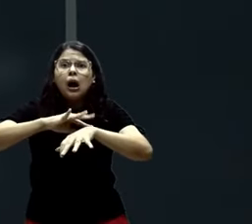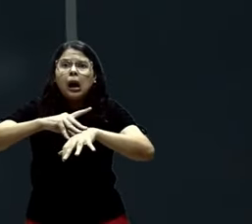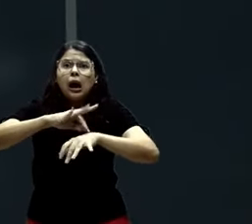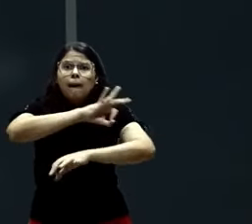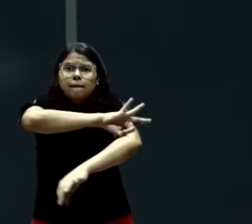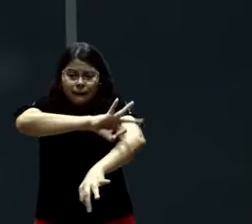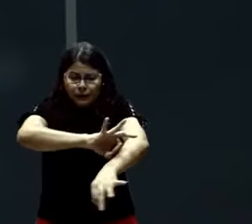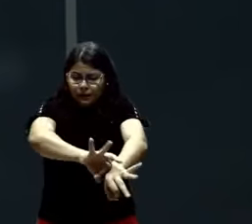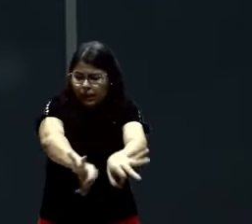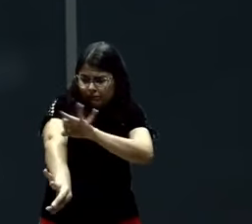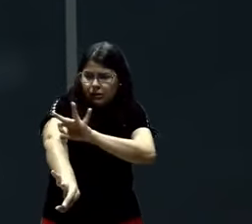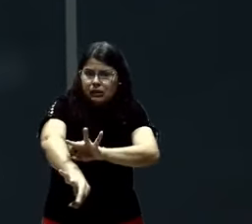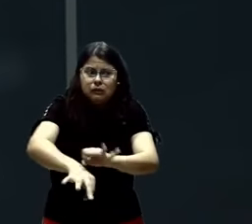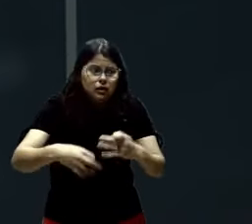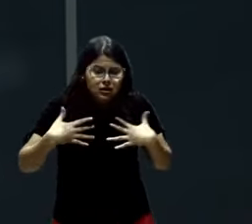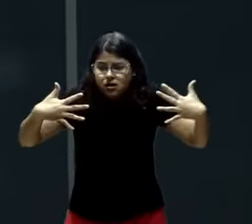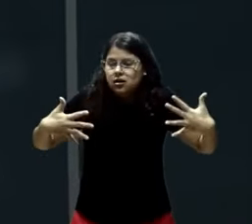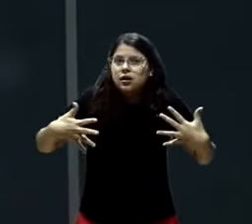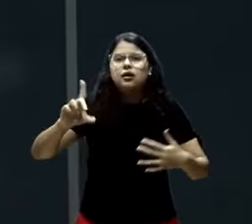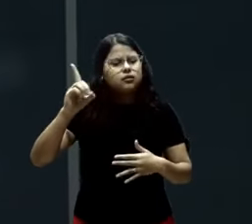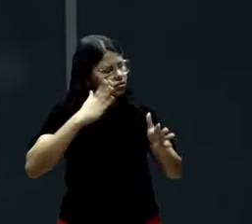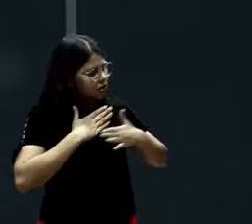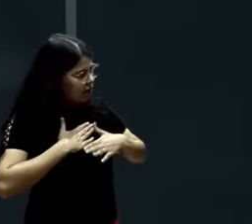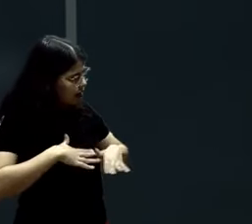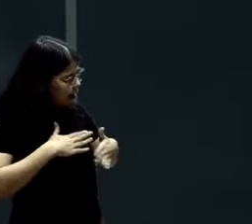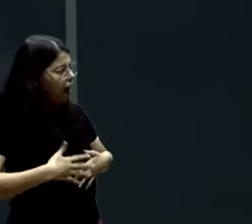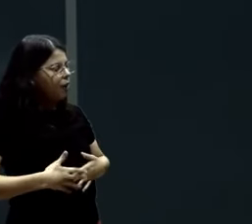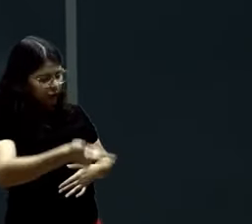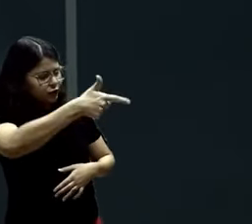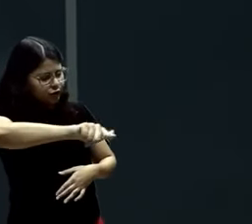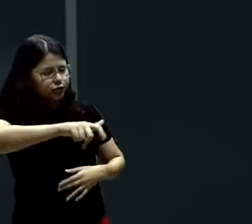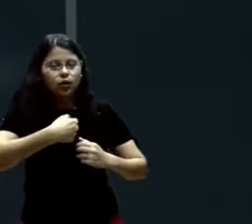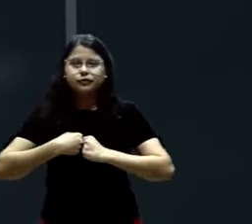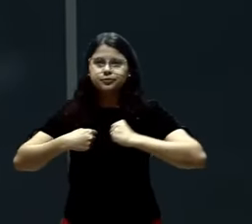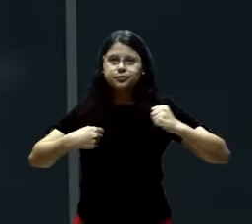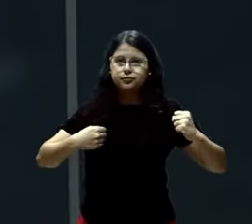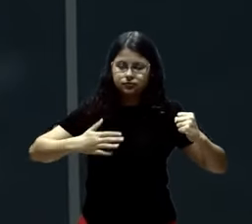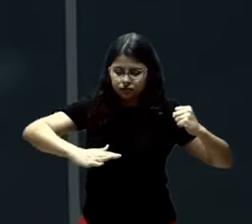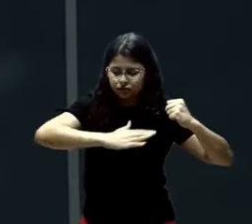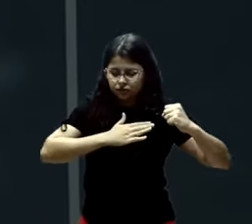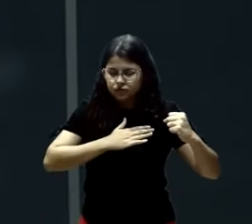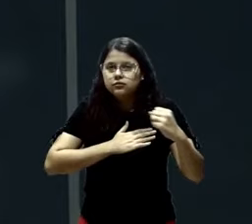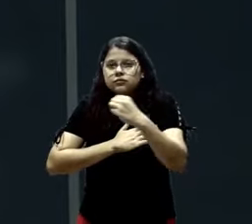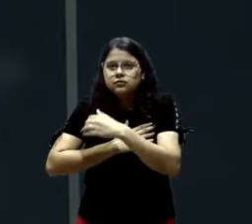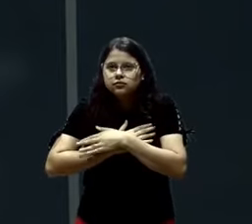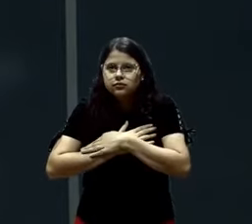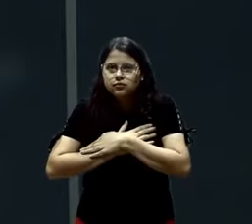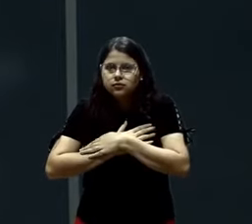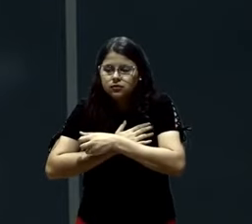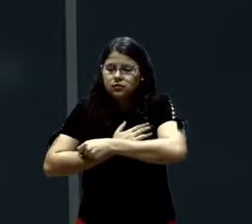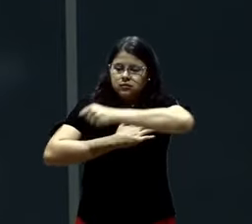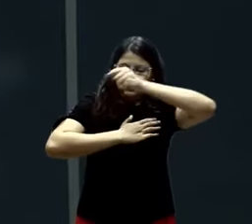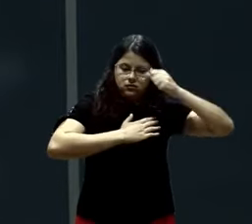fica tranquilo. Volta a mão no peito. A mão se volta no peito. E ele disse: agora, olha a sua mão. E quando